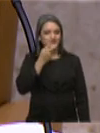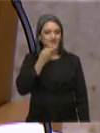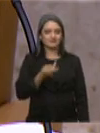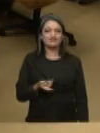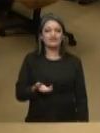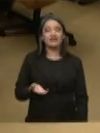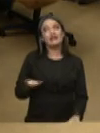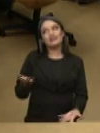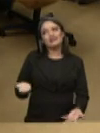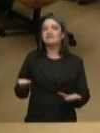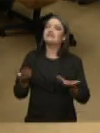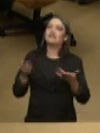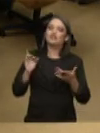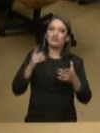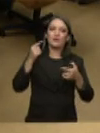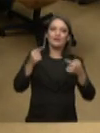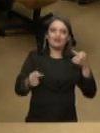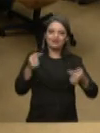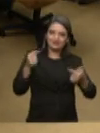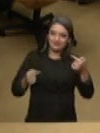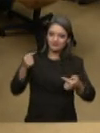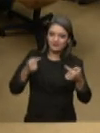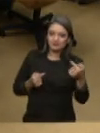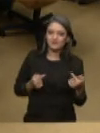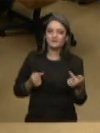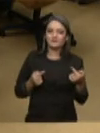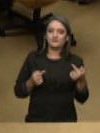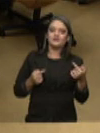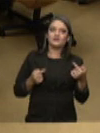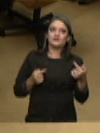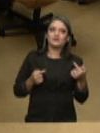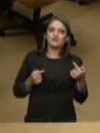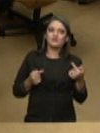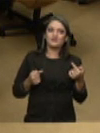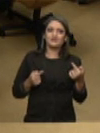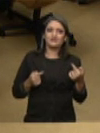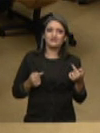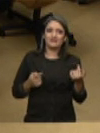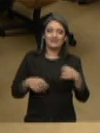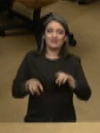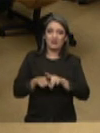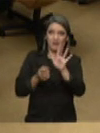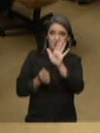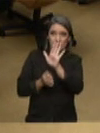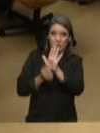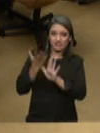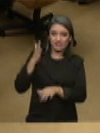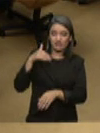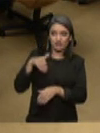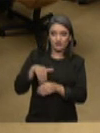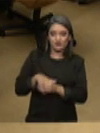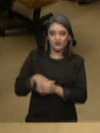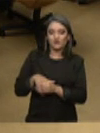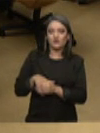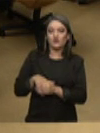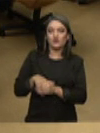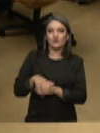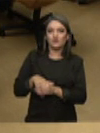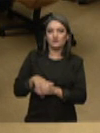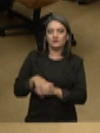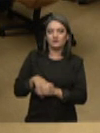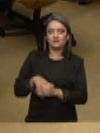amor ao debate, senhor presidente, que até pelo número de votos, creio que há um